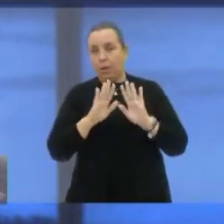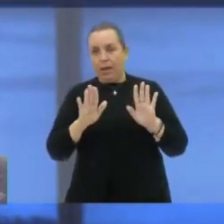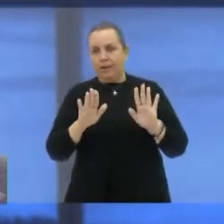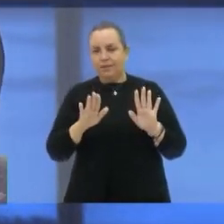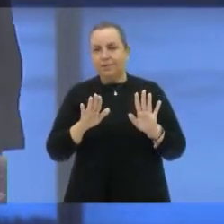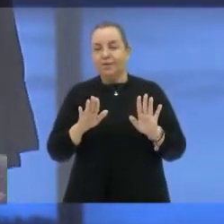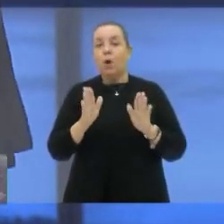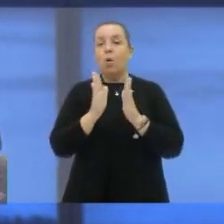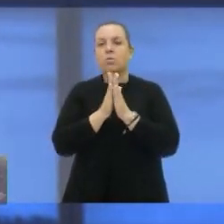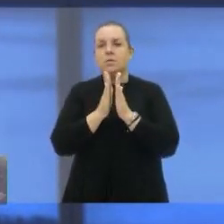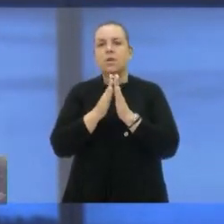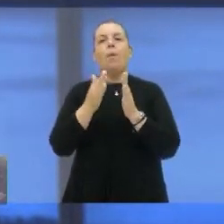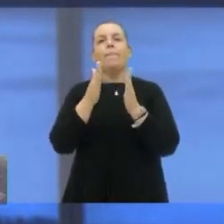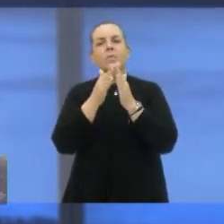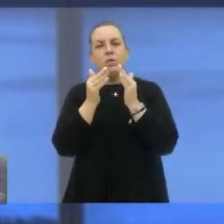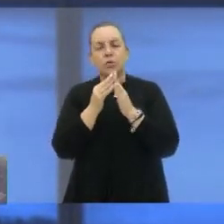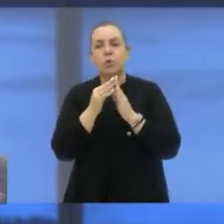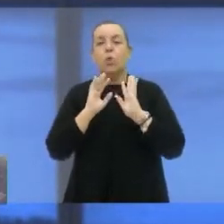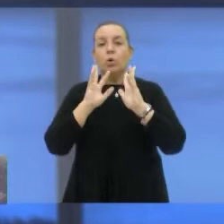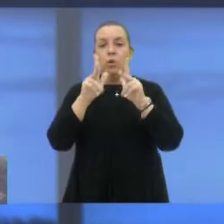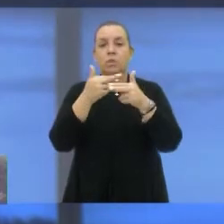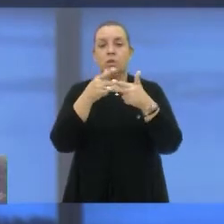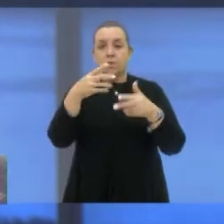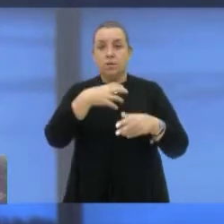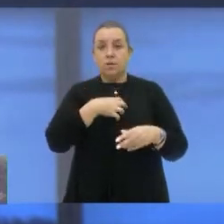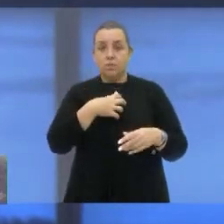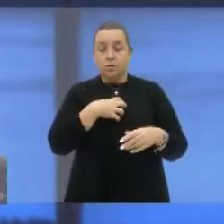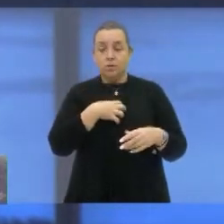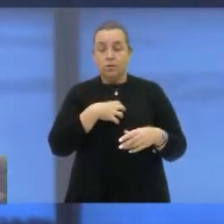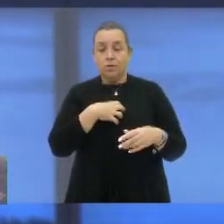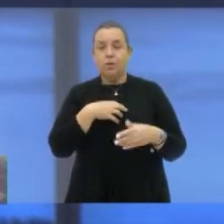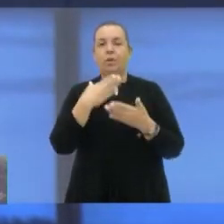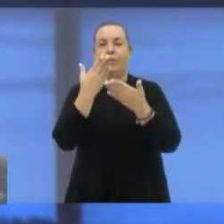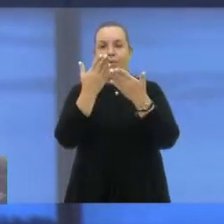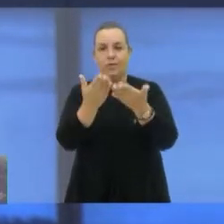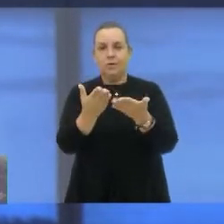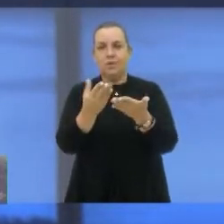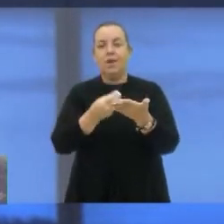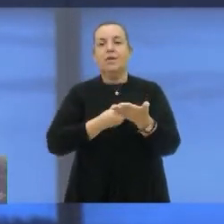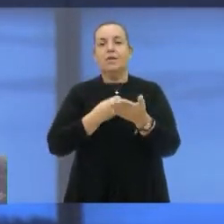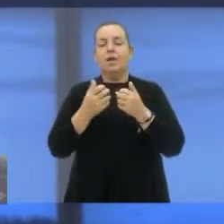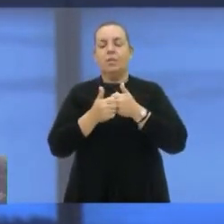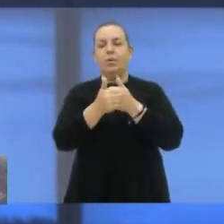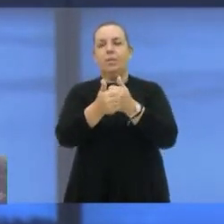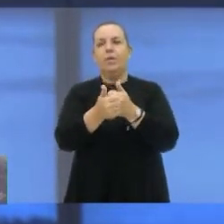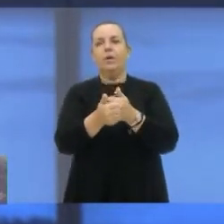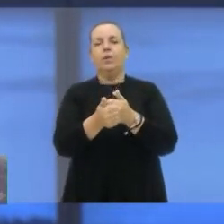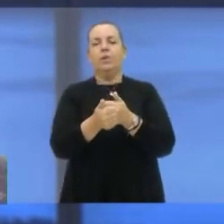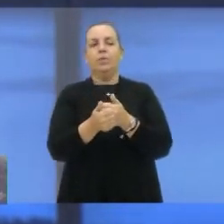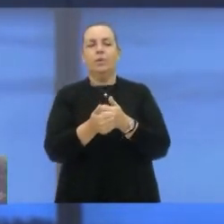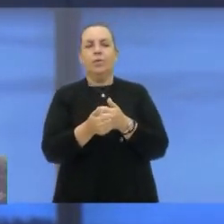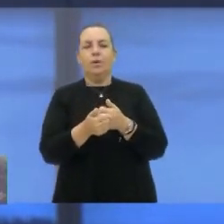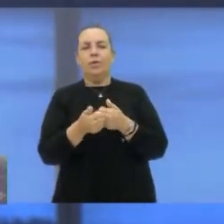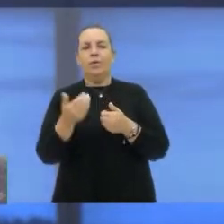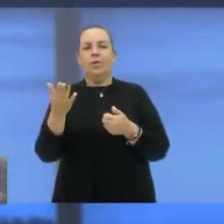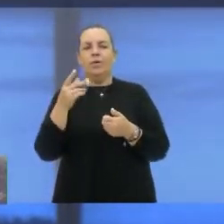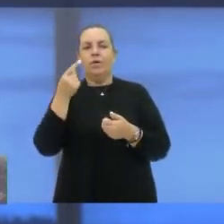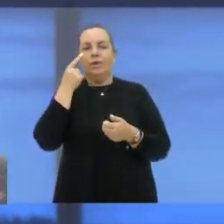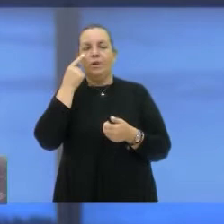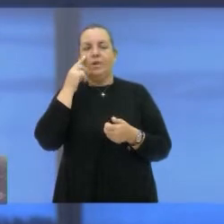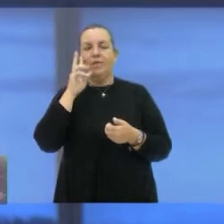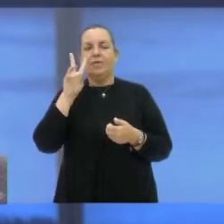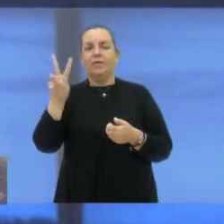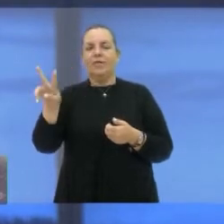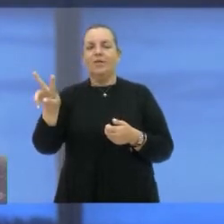41 3221 6060, toda esta angústia, sobretudo você que está agora me acompanhando e que viu,